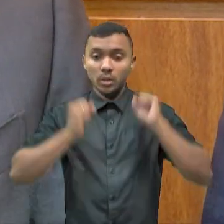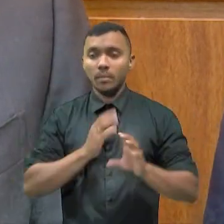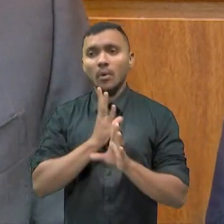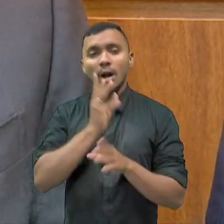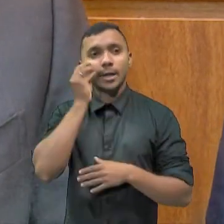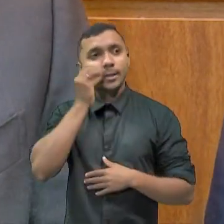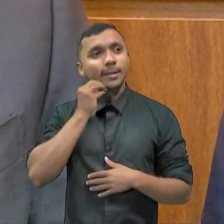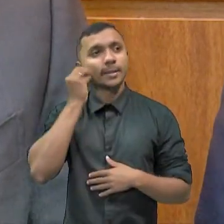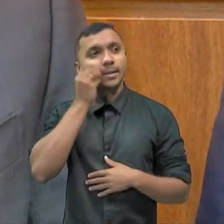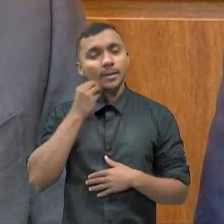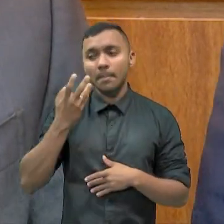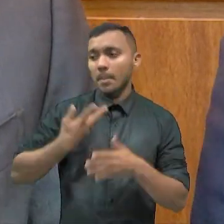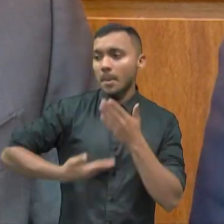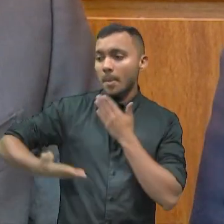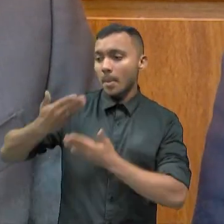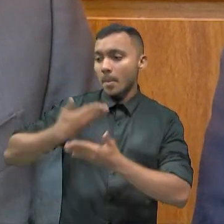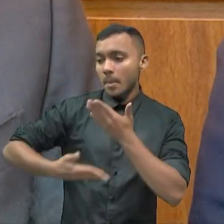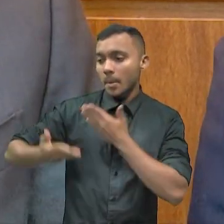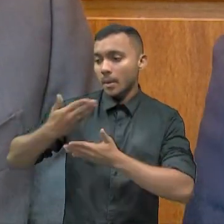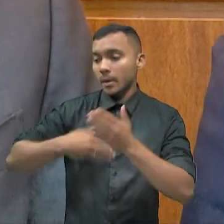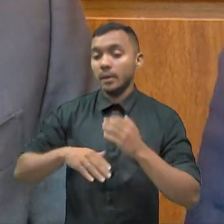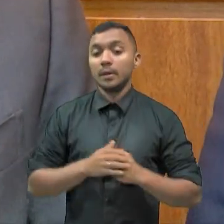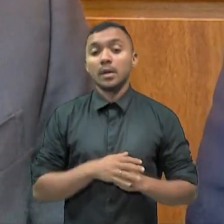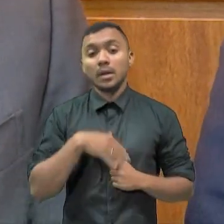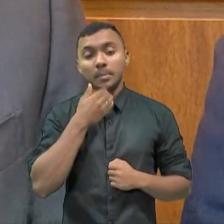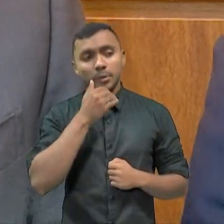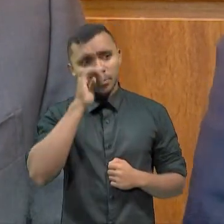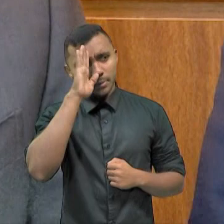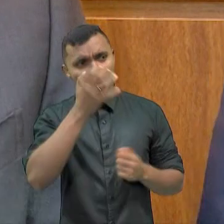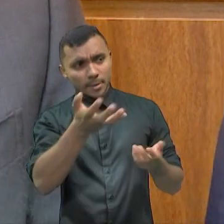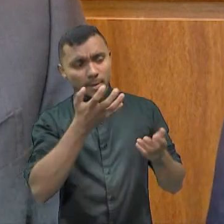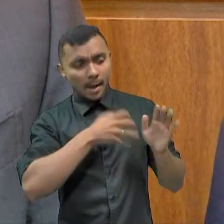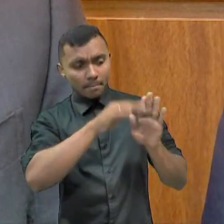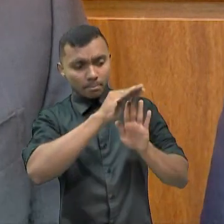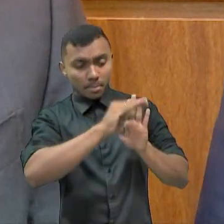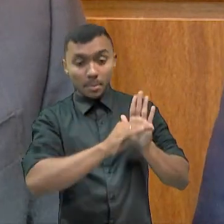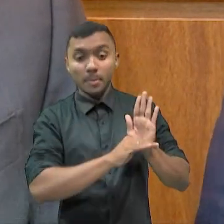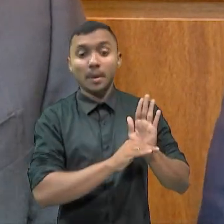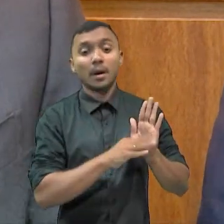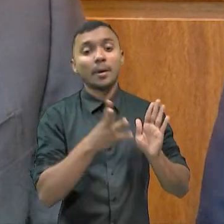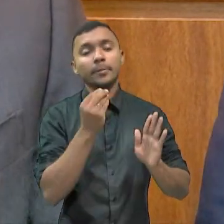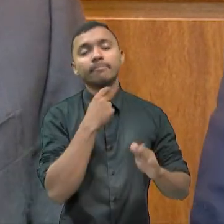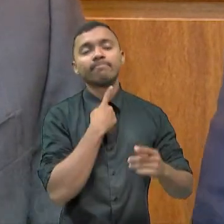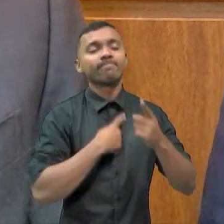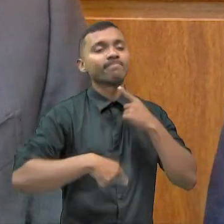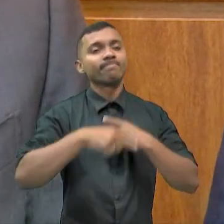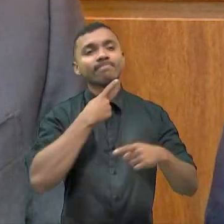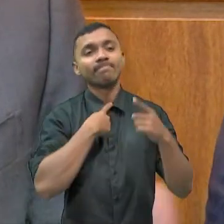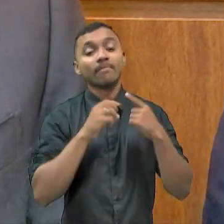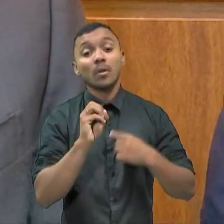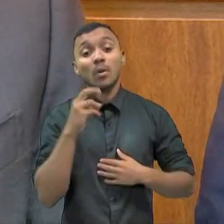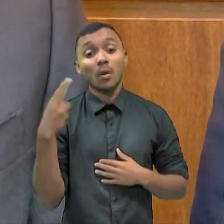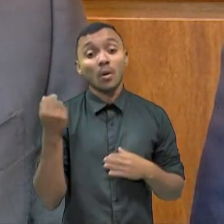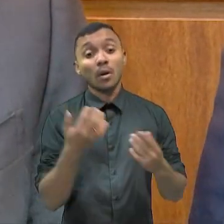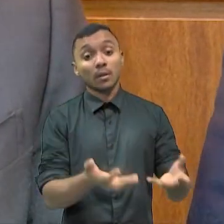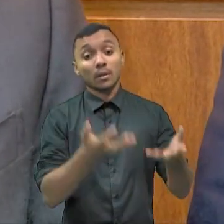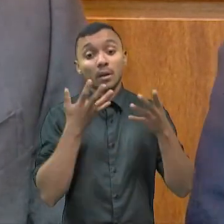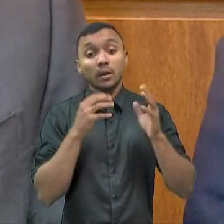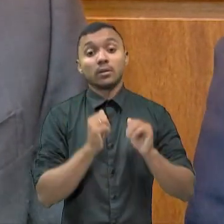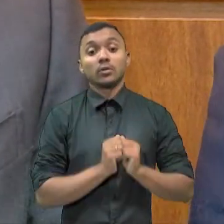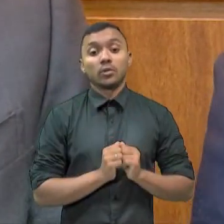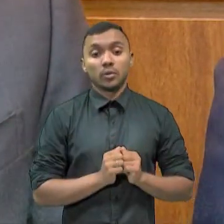experiências, as nossas prerrogativas que nós tanto desejamos, tanto queremos ampliar as nossas.